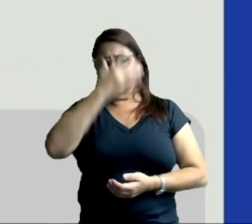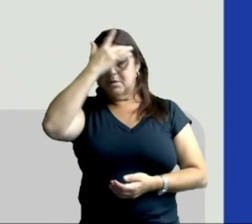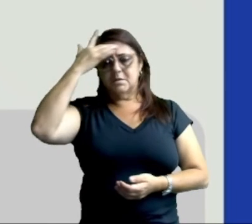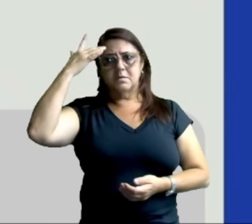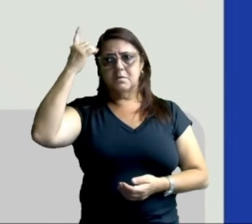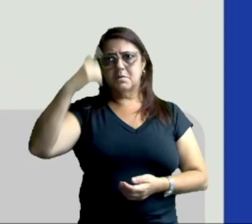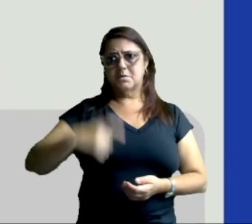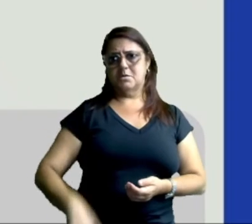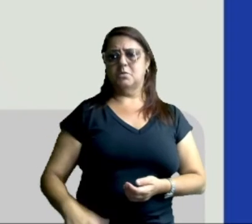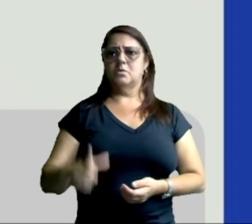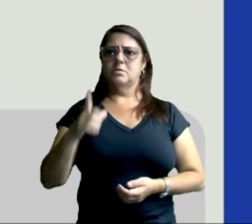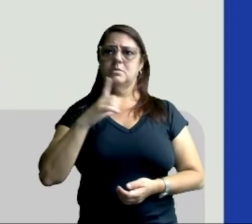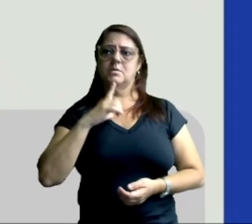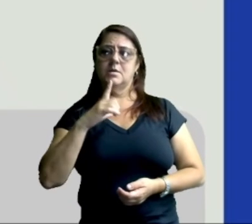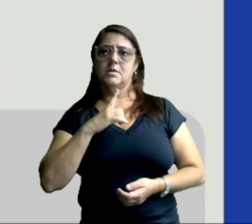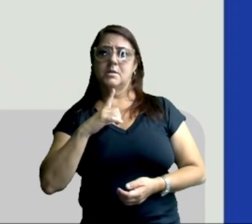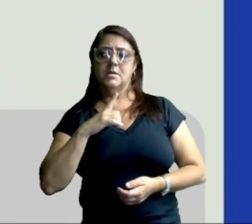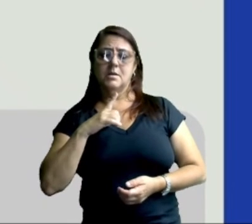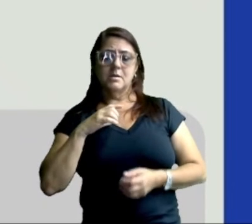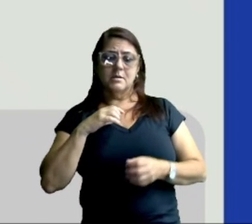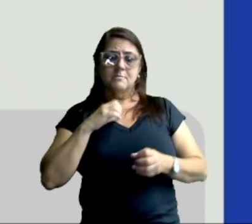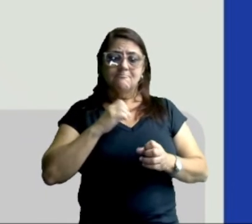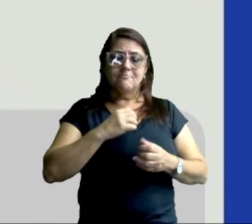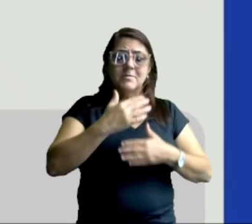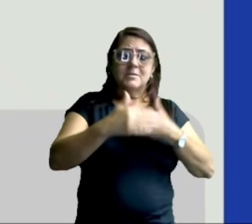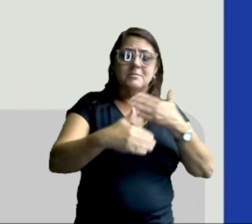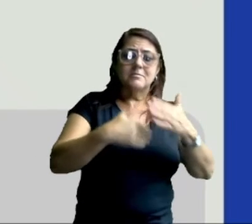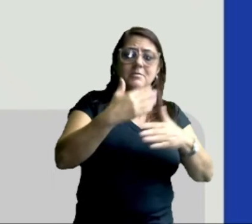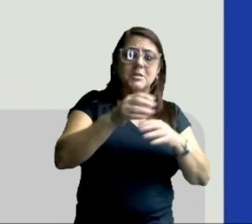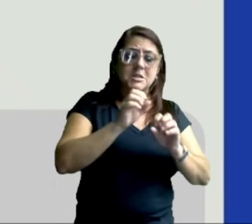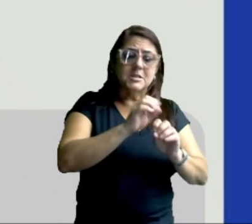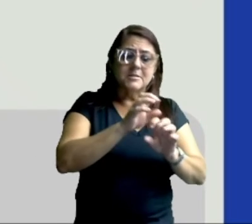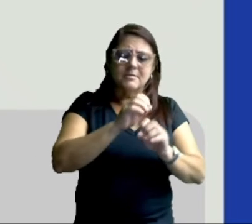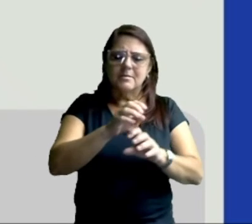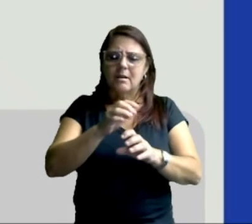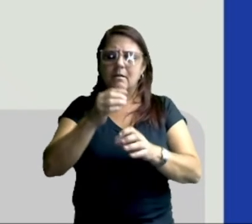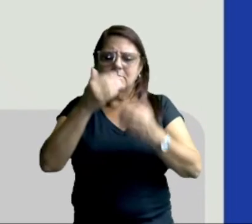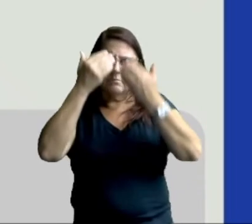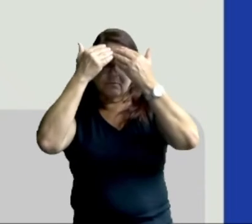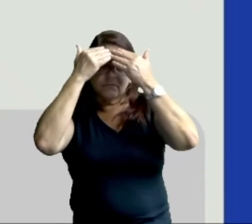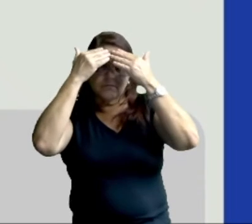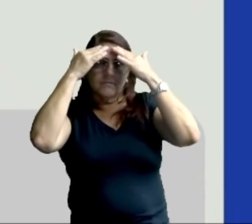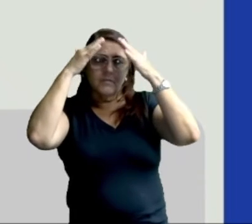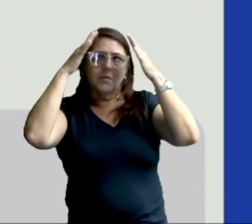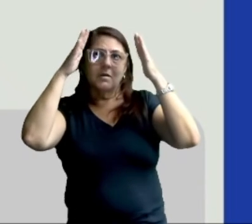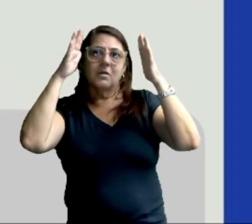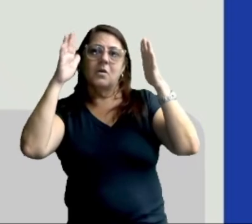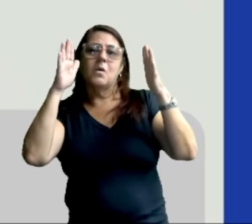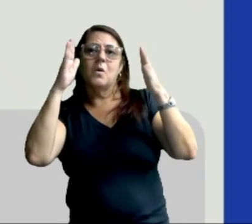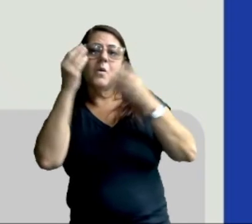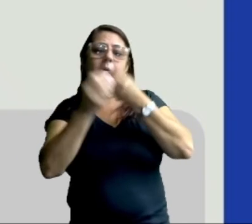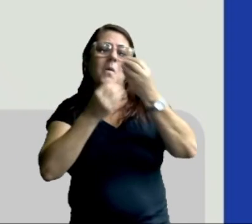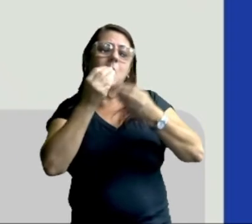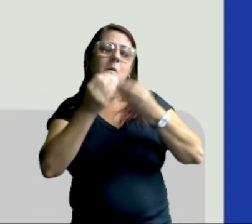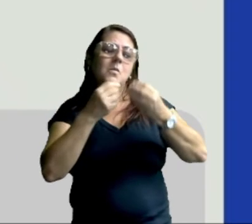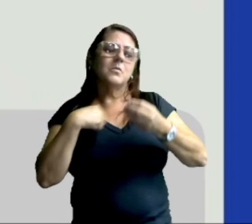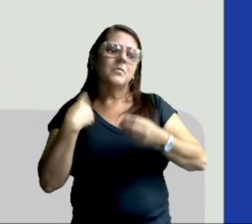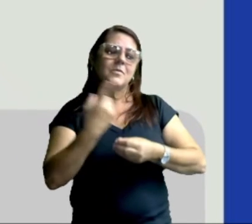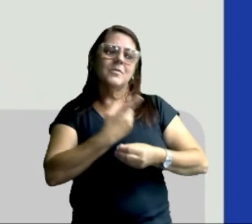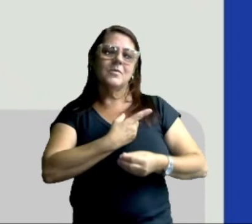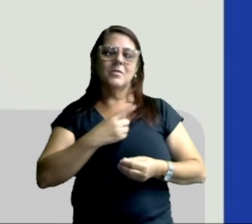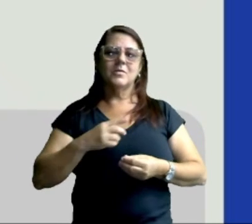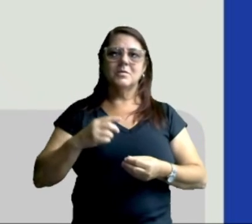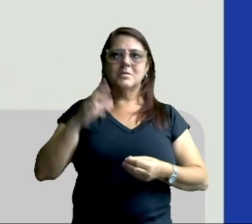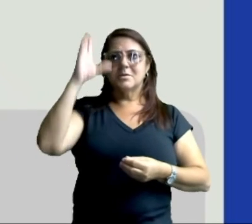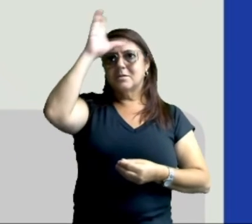humano possui e estimular cada vez mais uma reflexão de como nós estamos